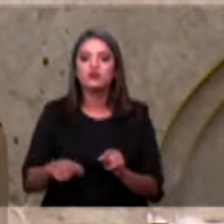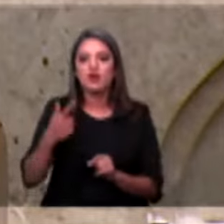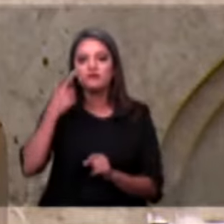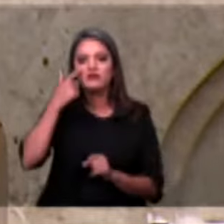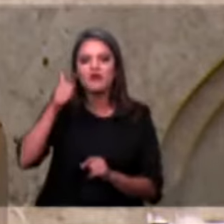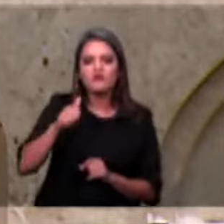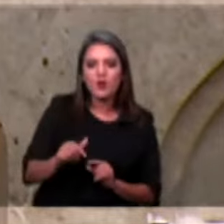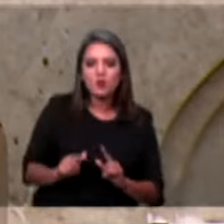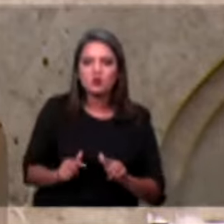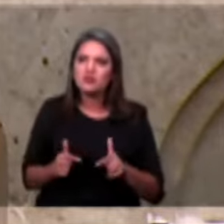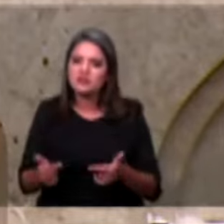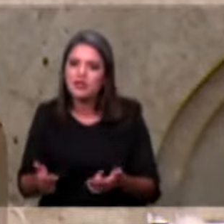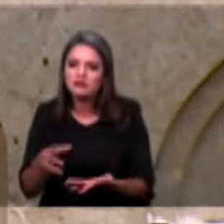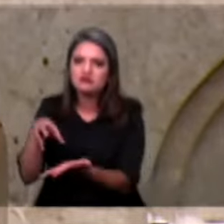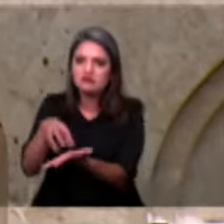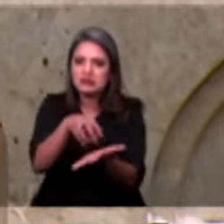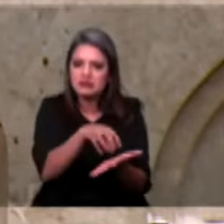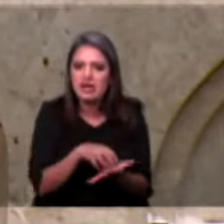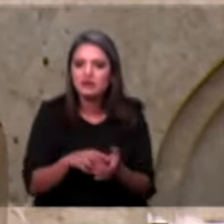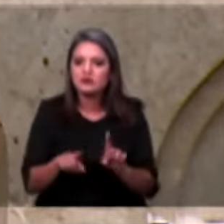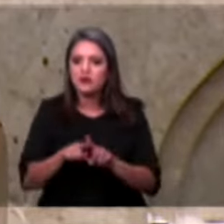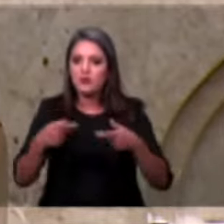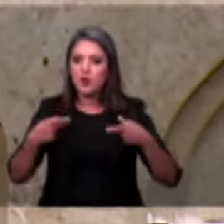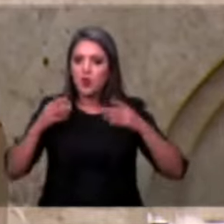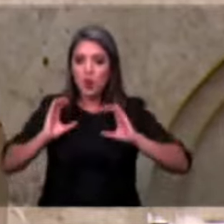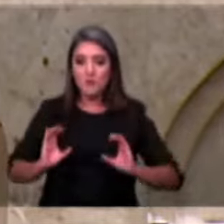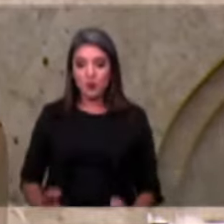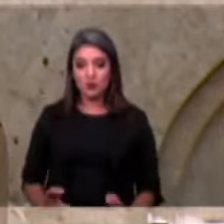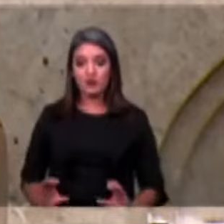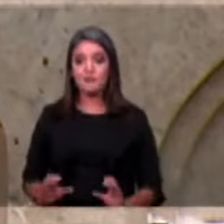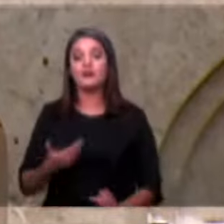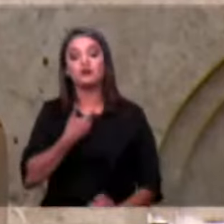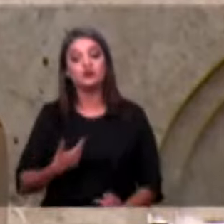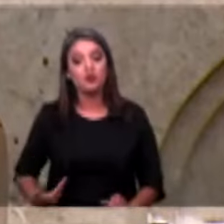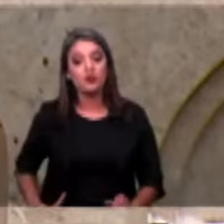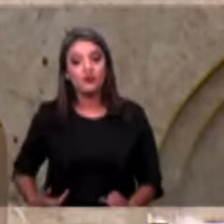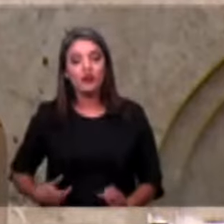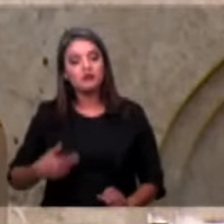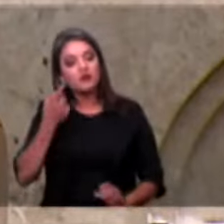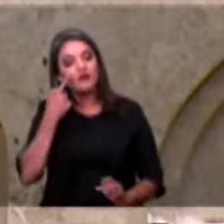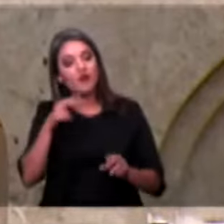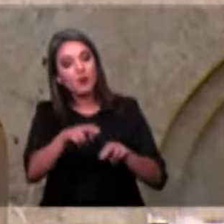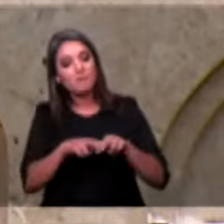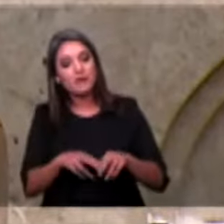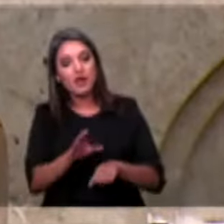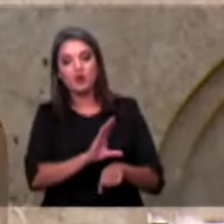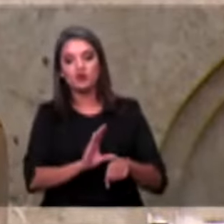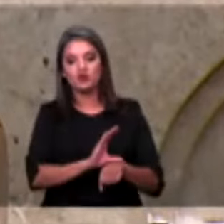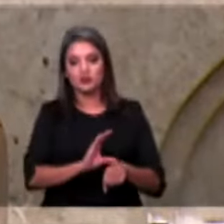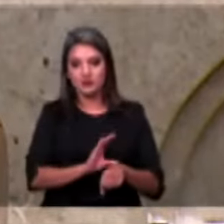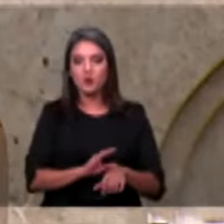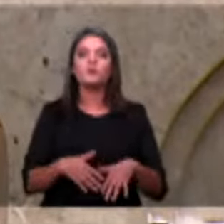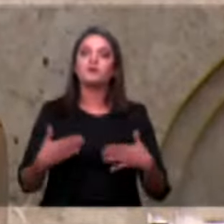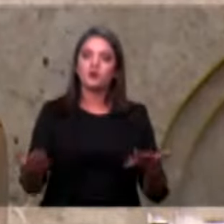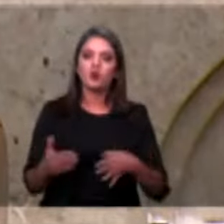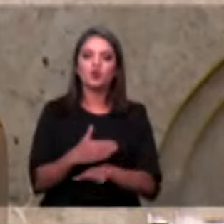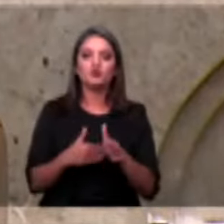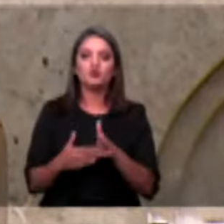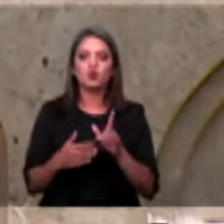comportamentos governamentais sob as lentes da Constituição, o que é feito na estrita conformidade